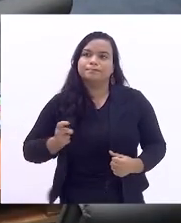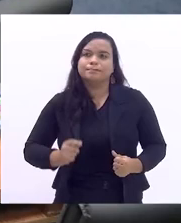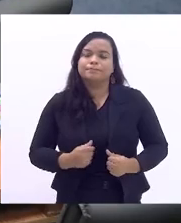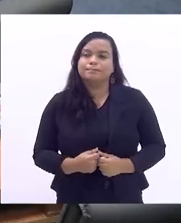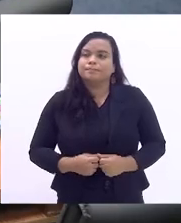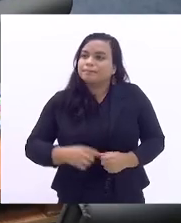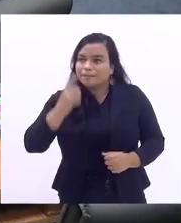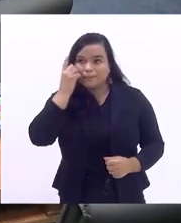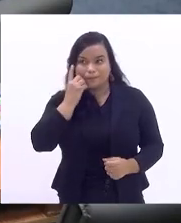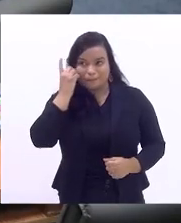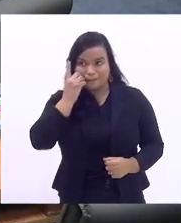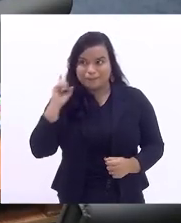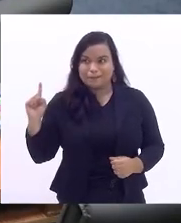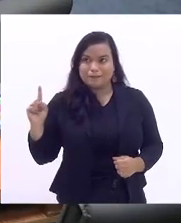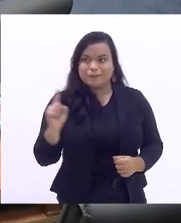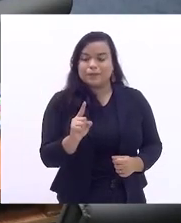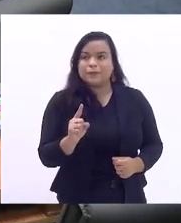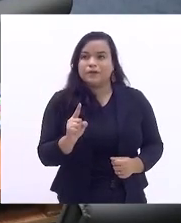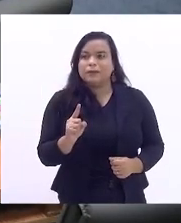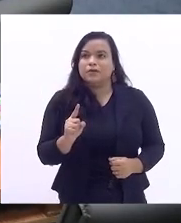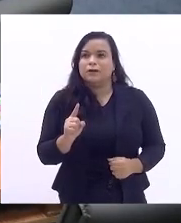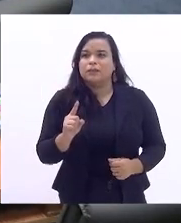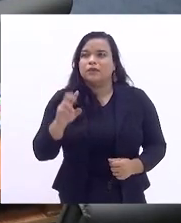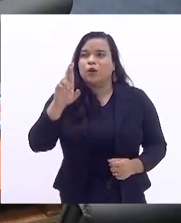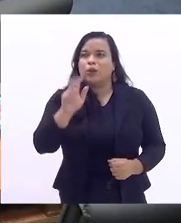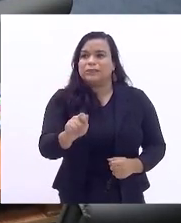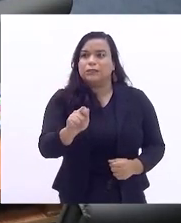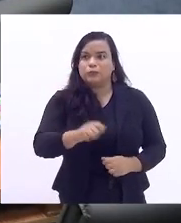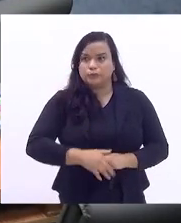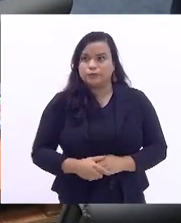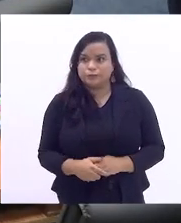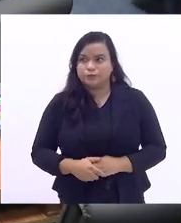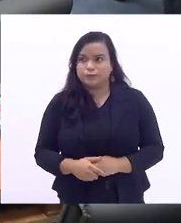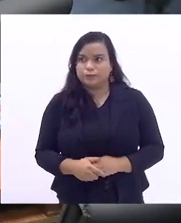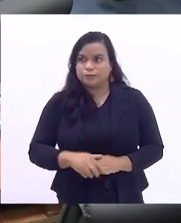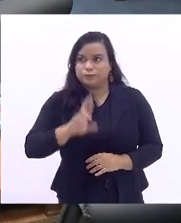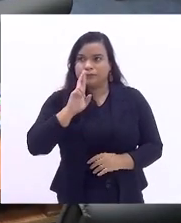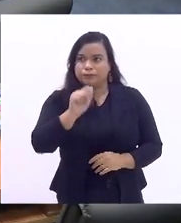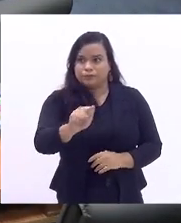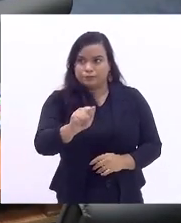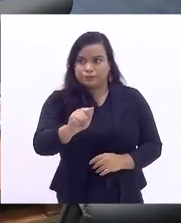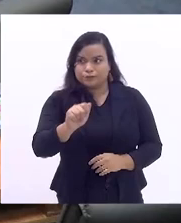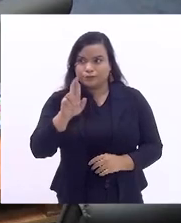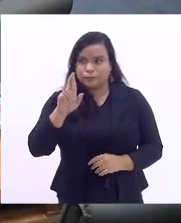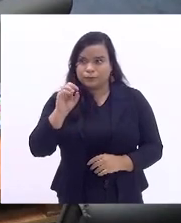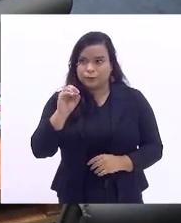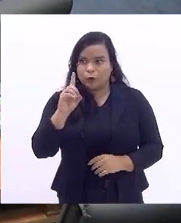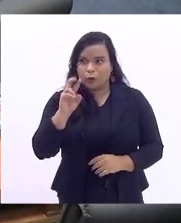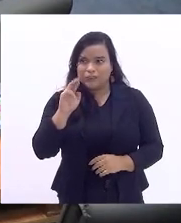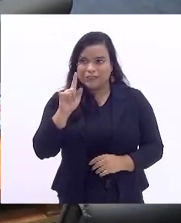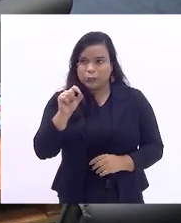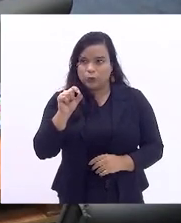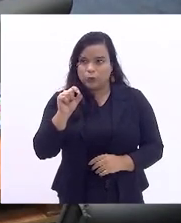a deputada o resultado Rodrigo Amorim estado Rodrigo Amorim